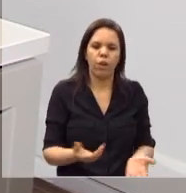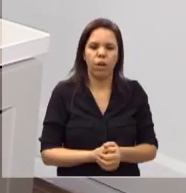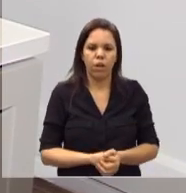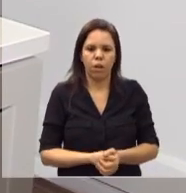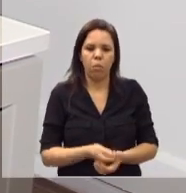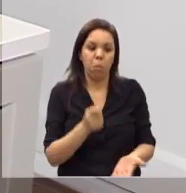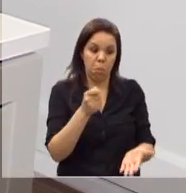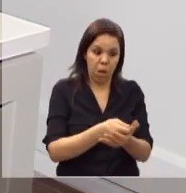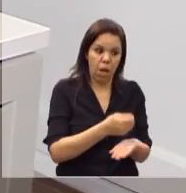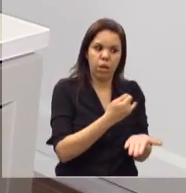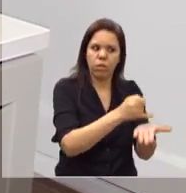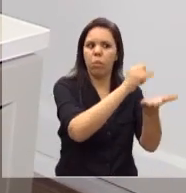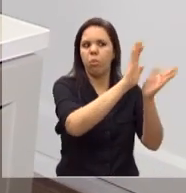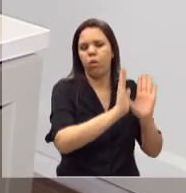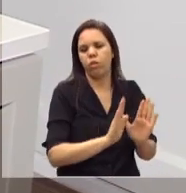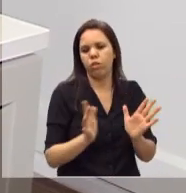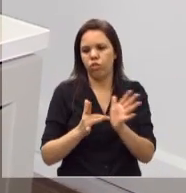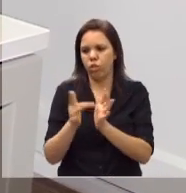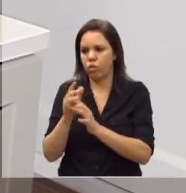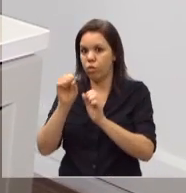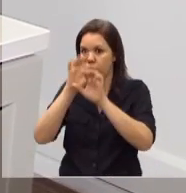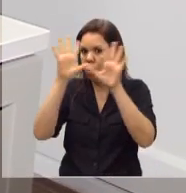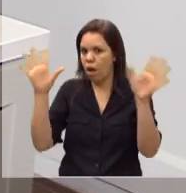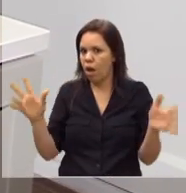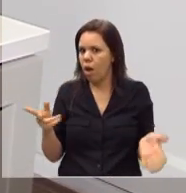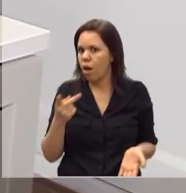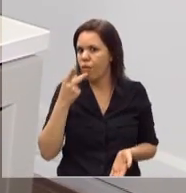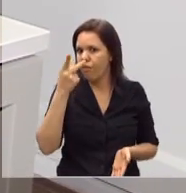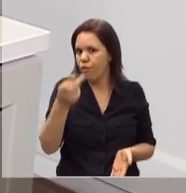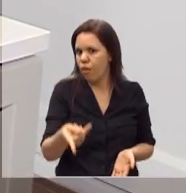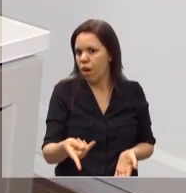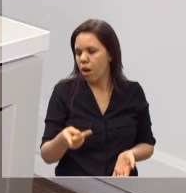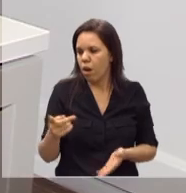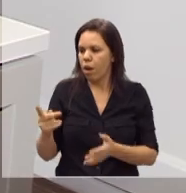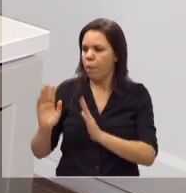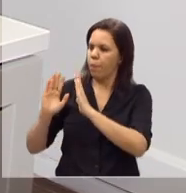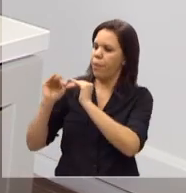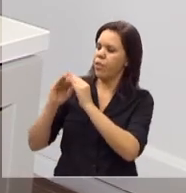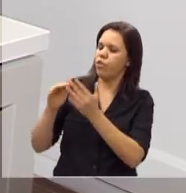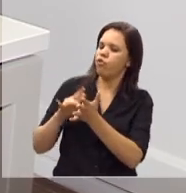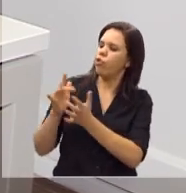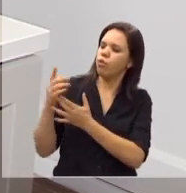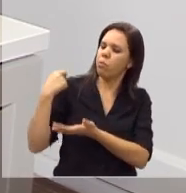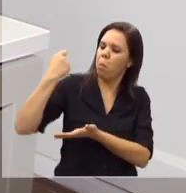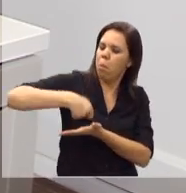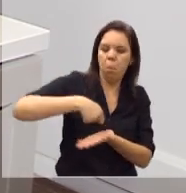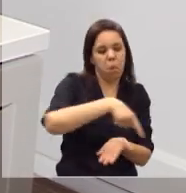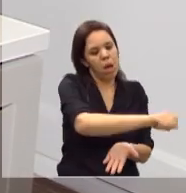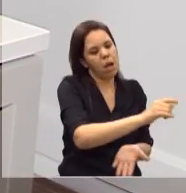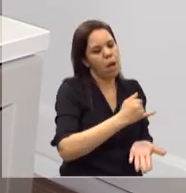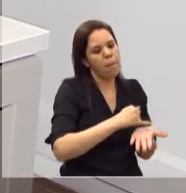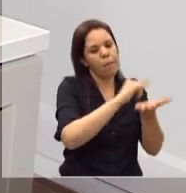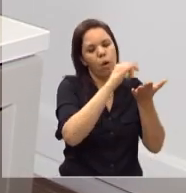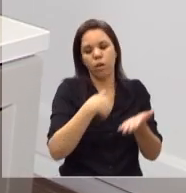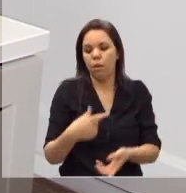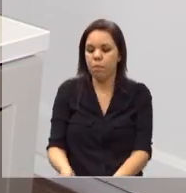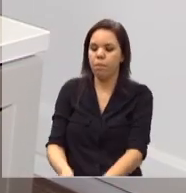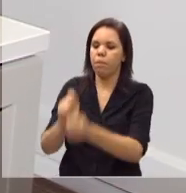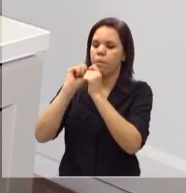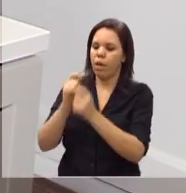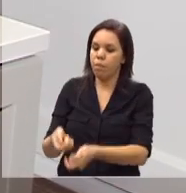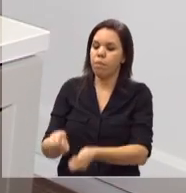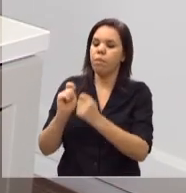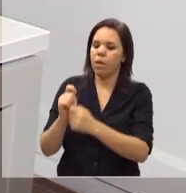o teu imposto. Né? Jesus foi muito claro quando ele falou. Quando pediram para Jesus pagar imposto, ele foi lá, pescou, pediu para que